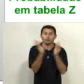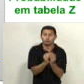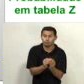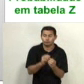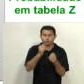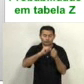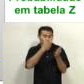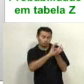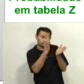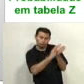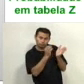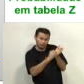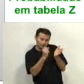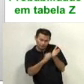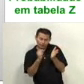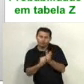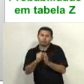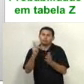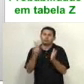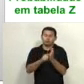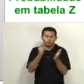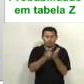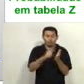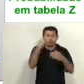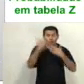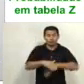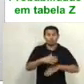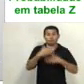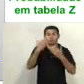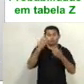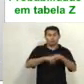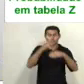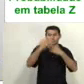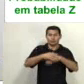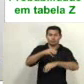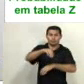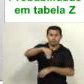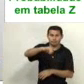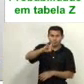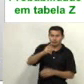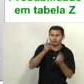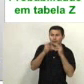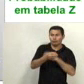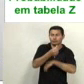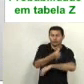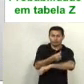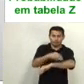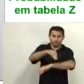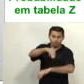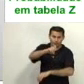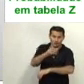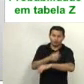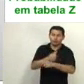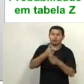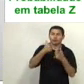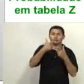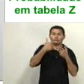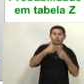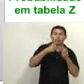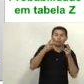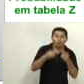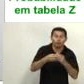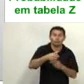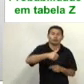façam um rascunho, tá? Rabisquem mesmo na hora da prova. Média igual a 6, né? Média igual a 12. Eu